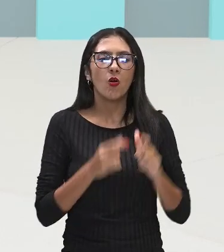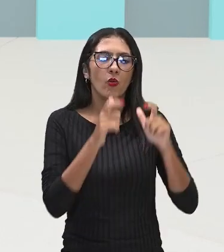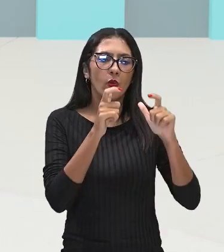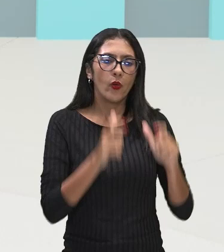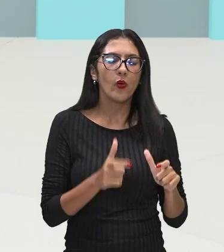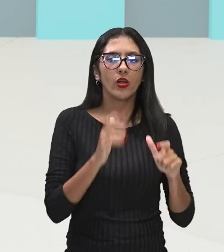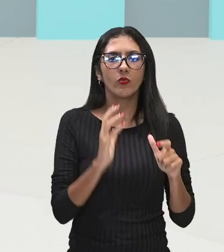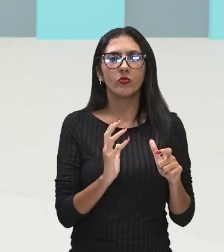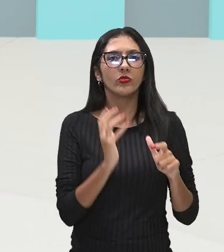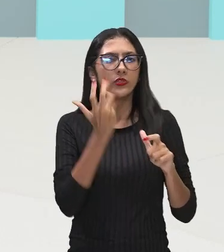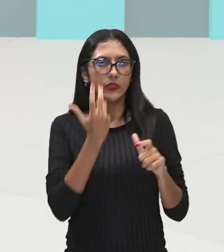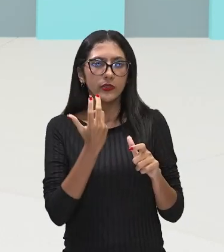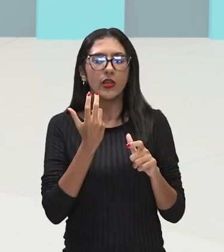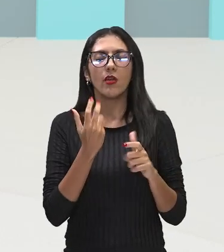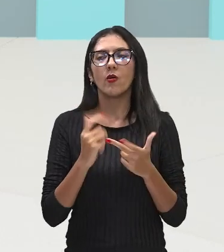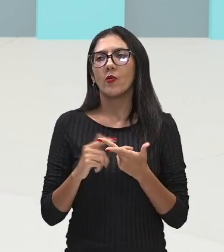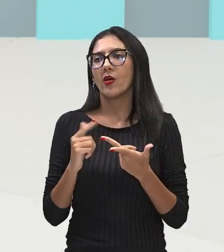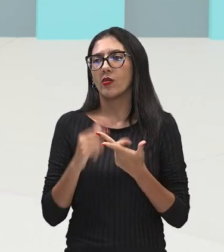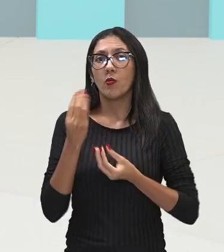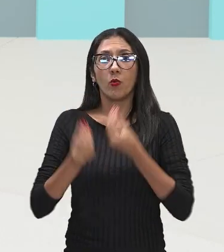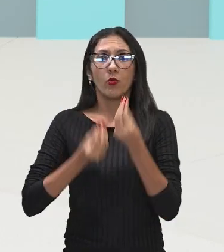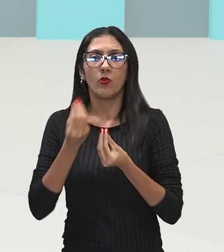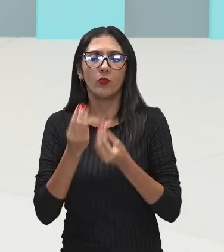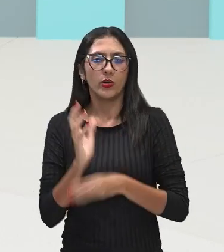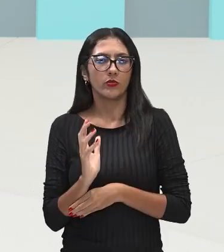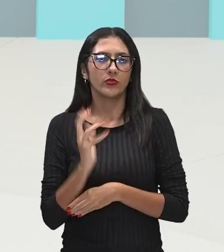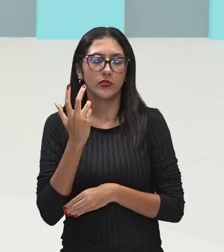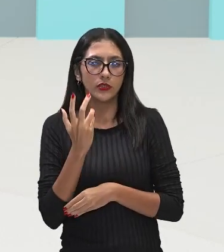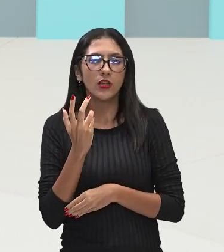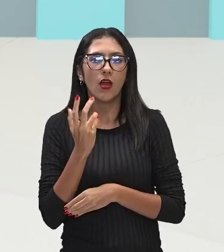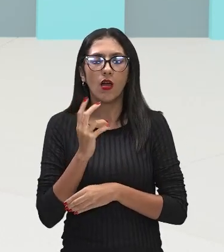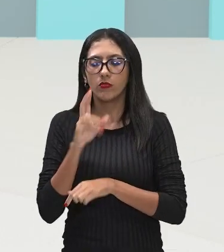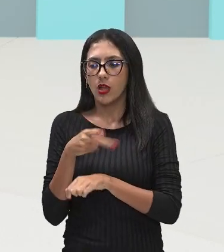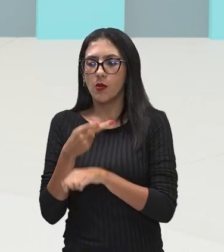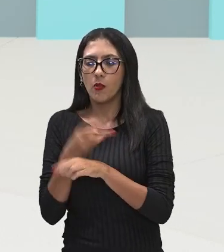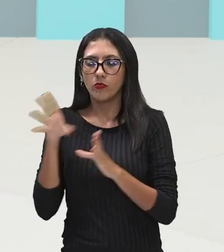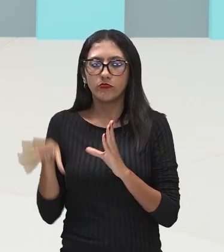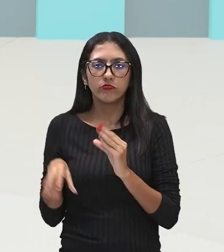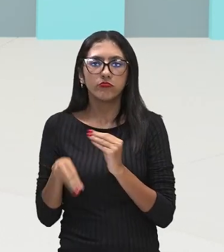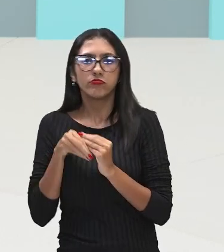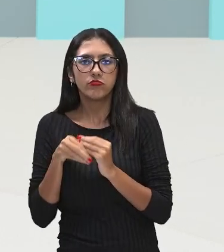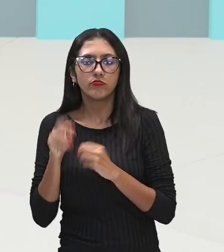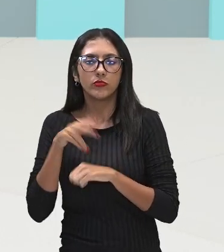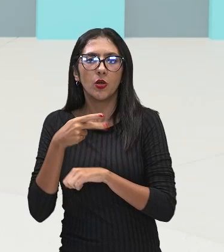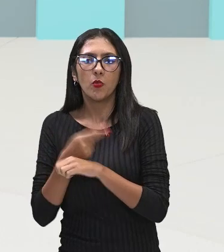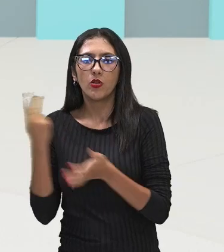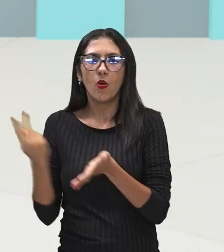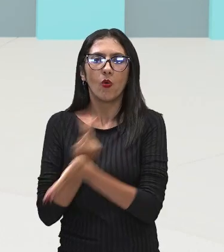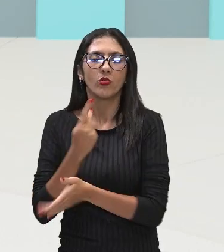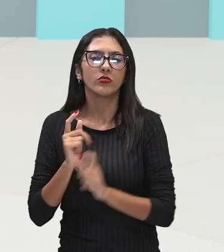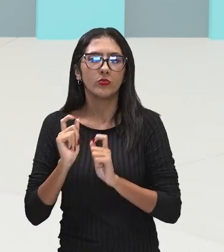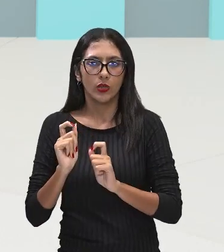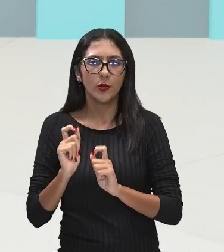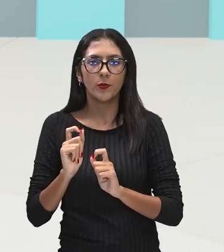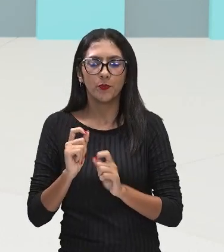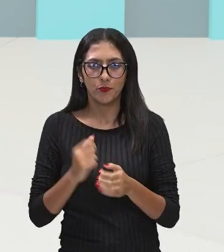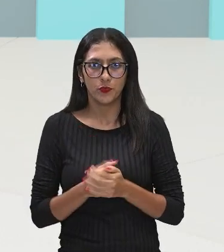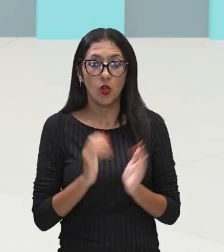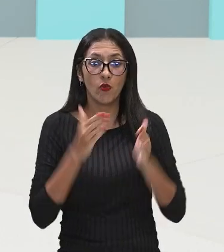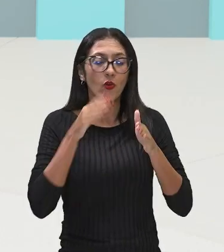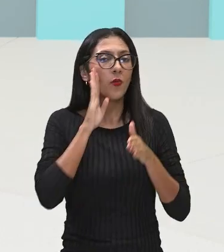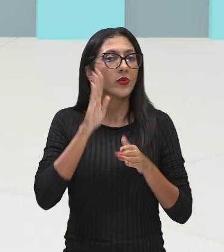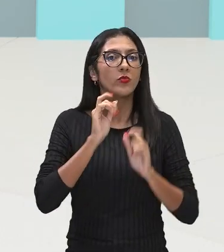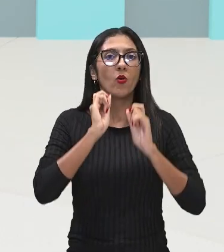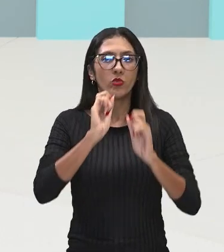tal, aconteceu de tal maneira e, por fim, aconteceu tal situação. Perceba, a ideia central é o acidente da